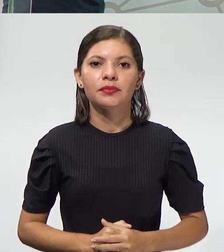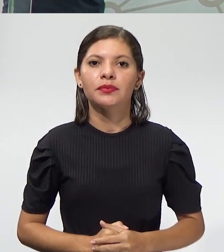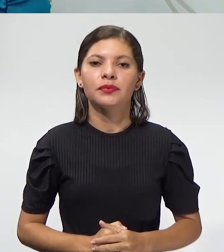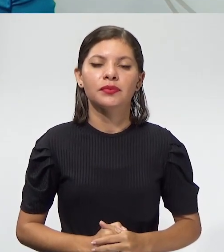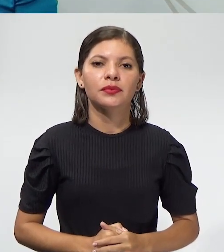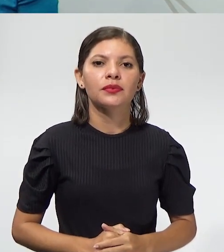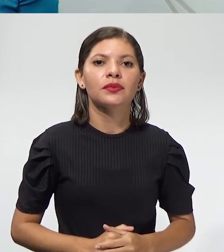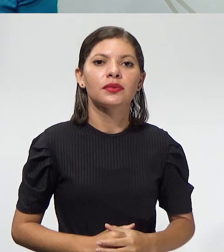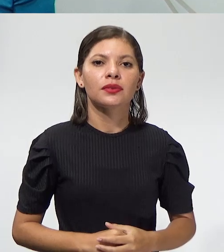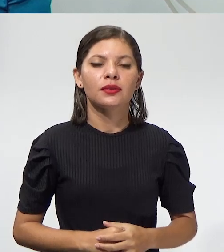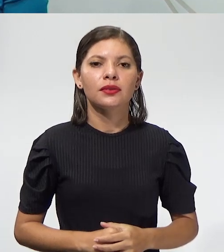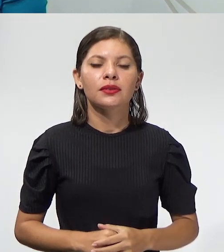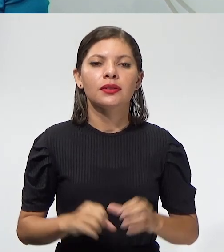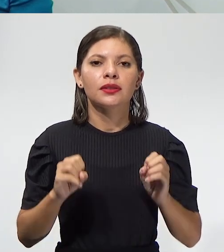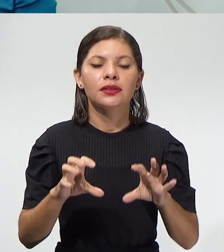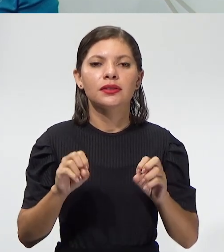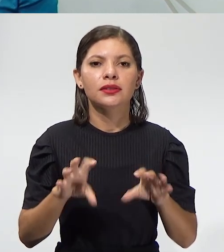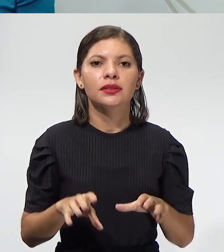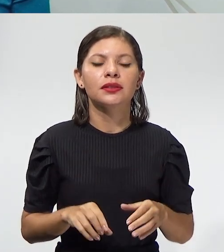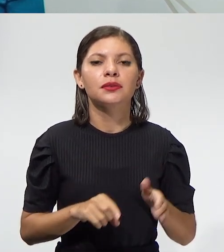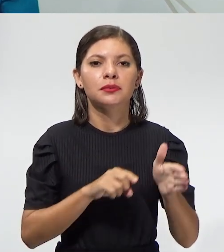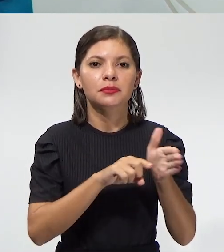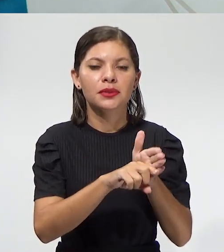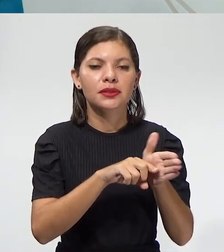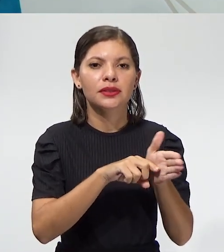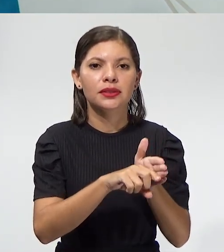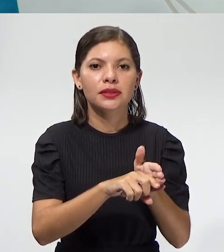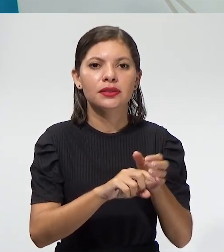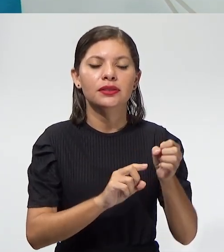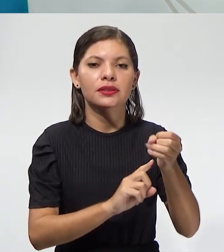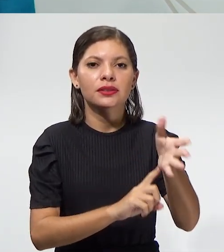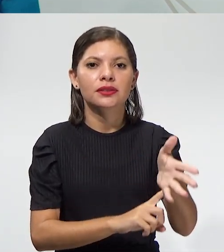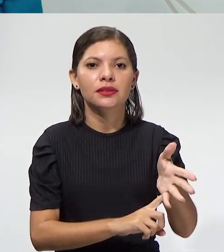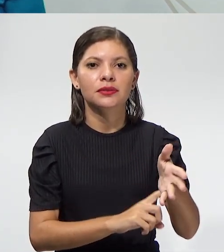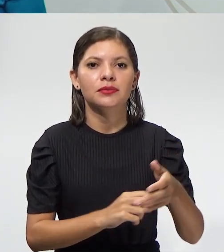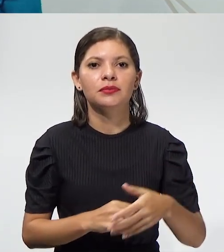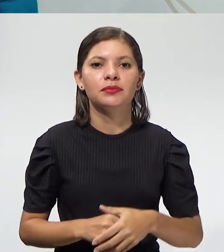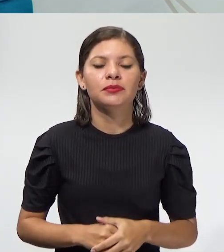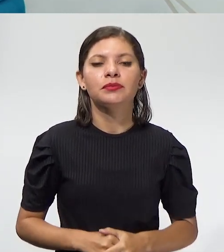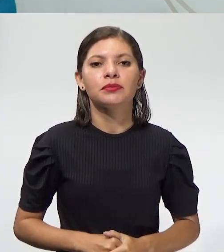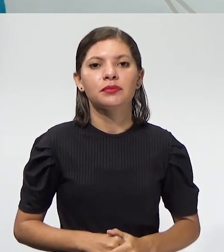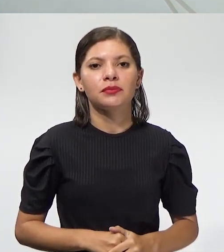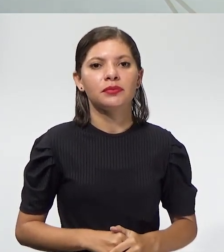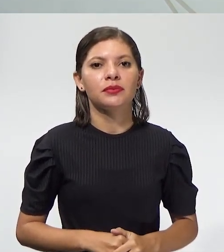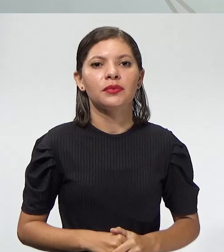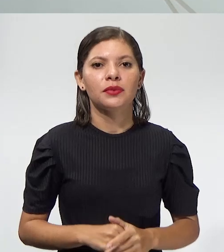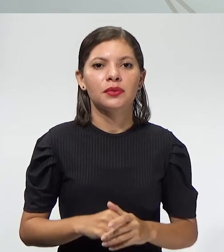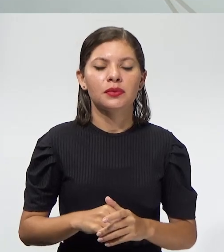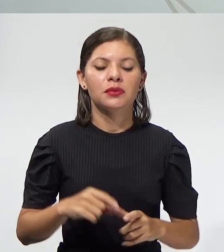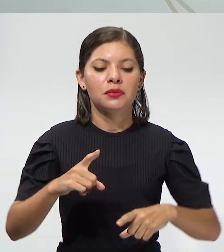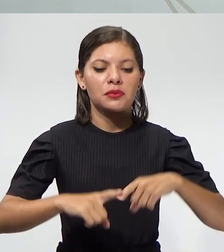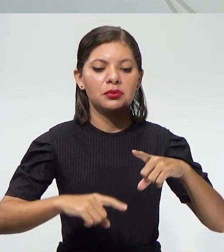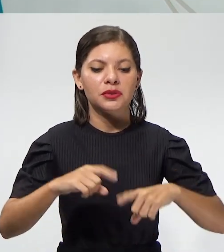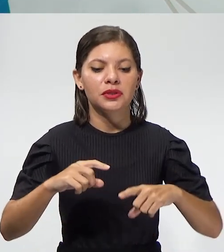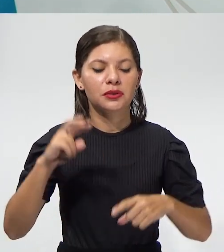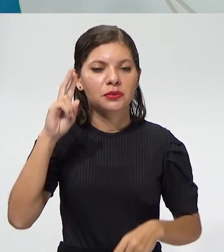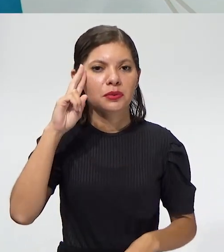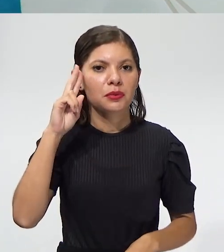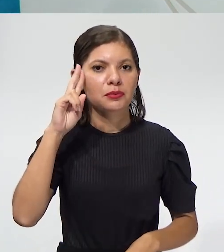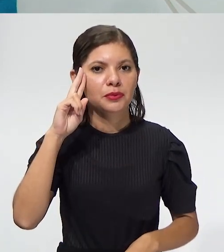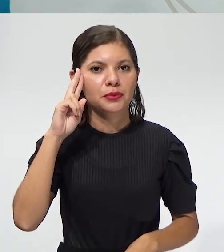uma experiência interdisciplinar que envolve ensino, pesquisa e